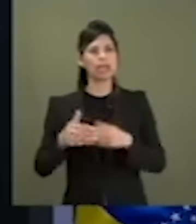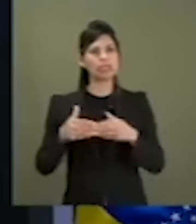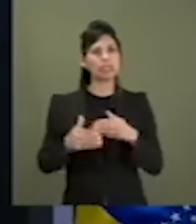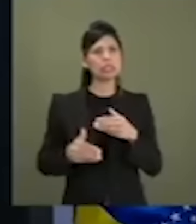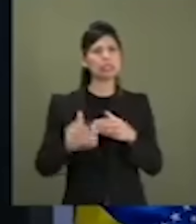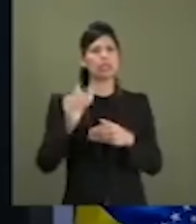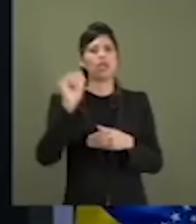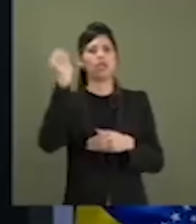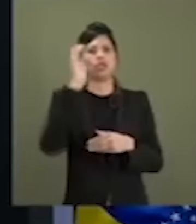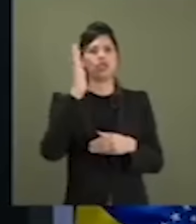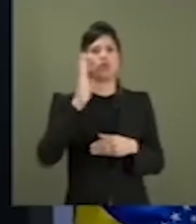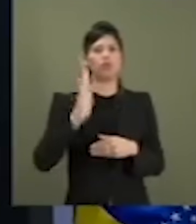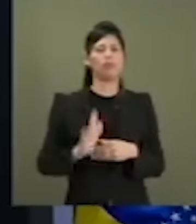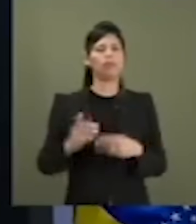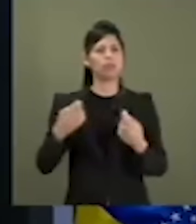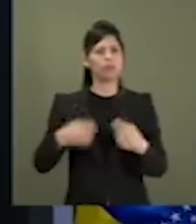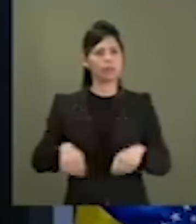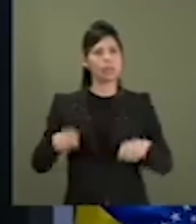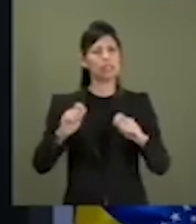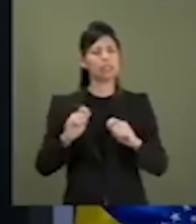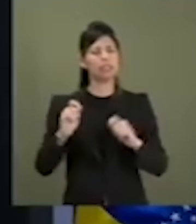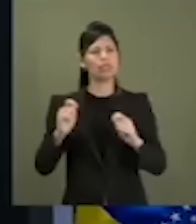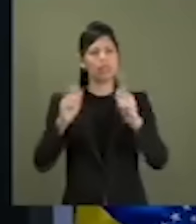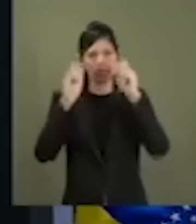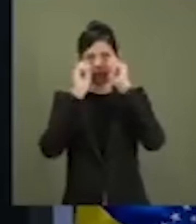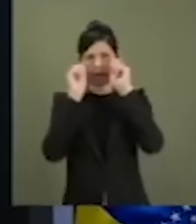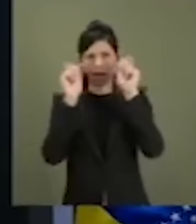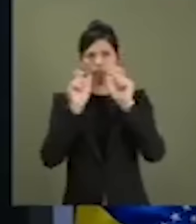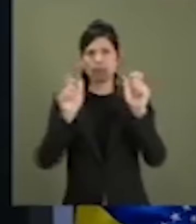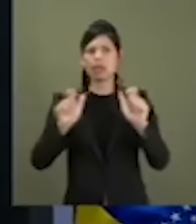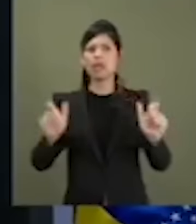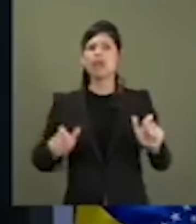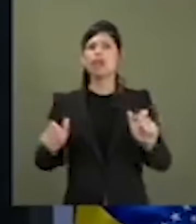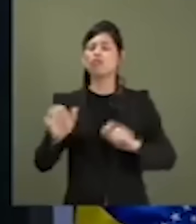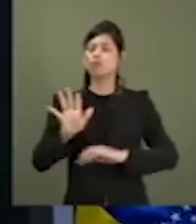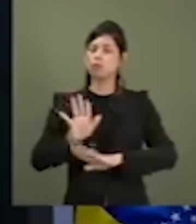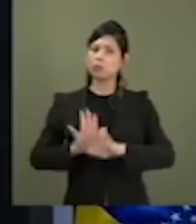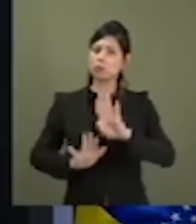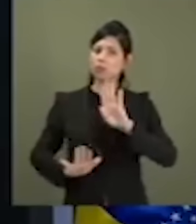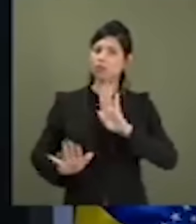nós precisamos de olhar para ele com muito cuidado. São precedentes criados.